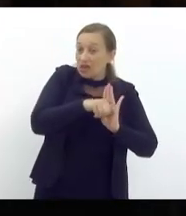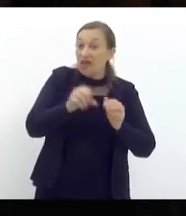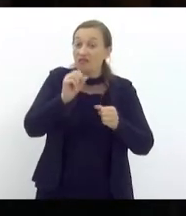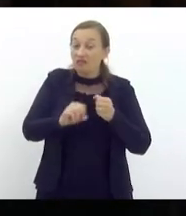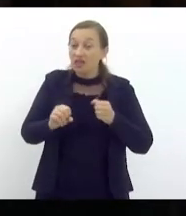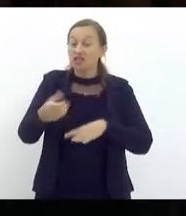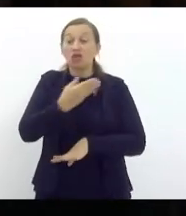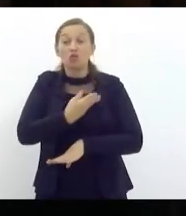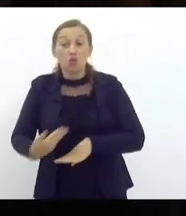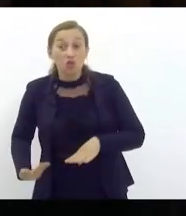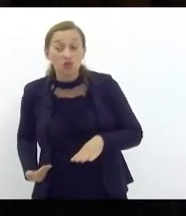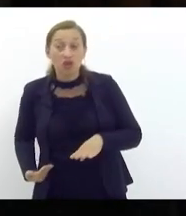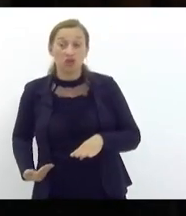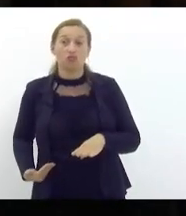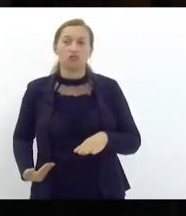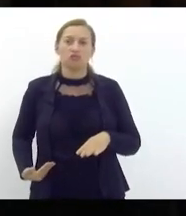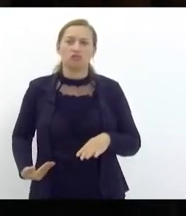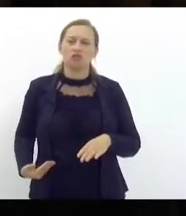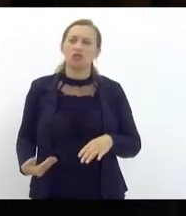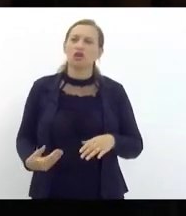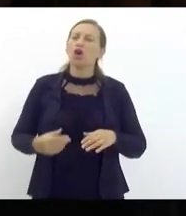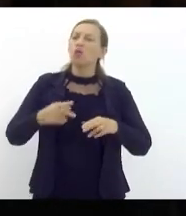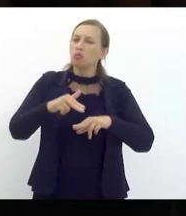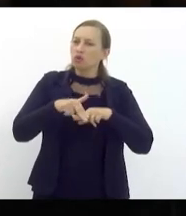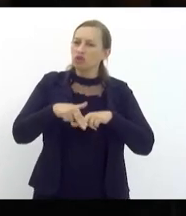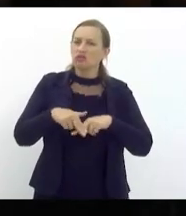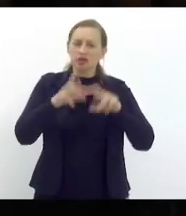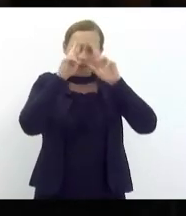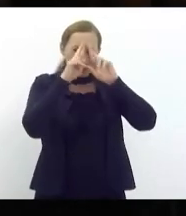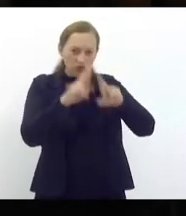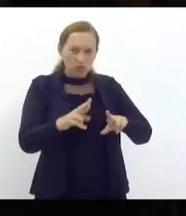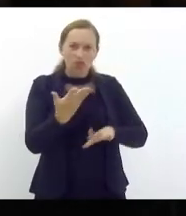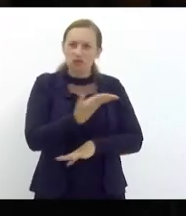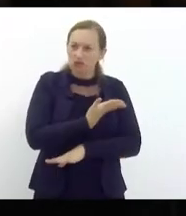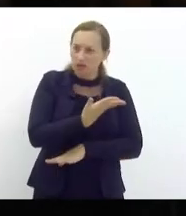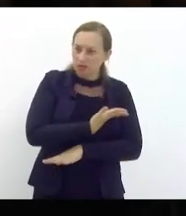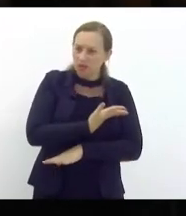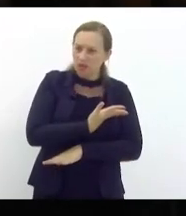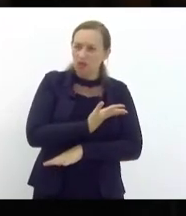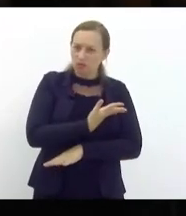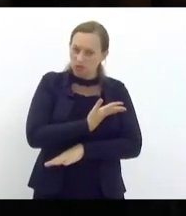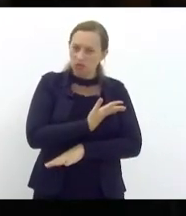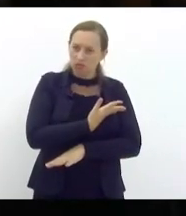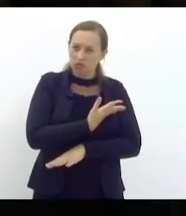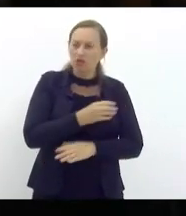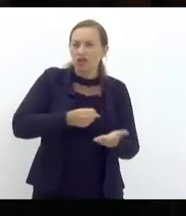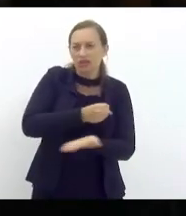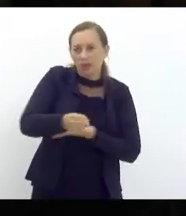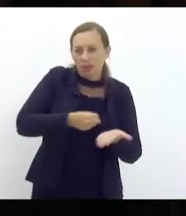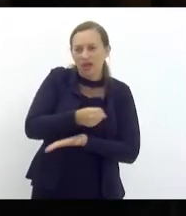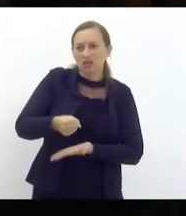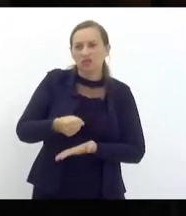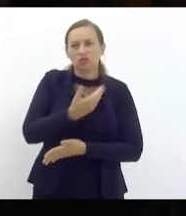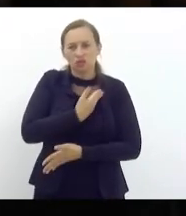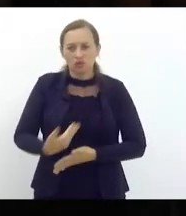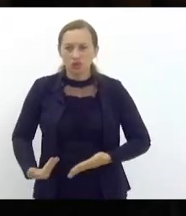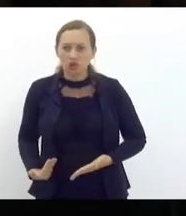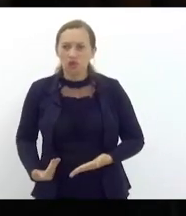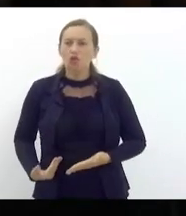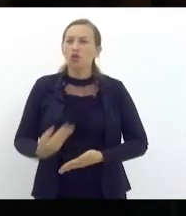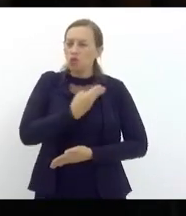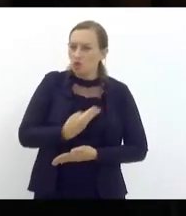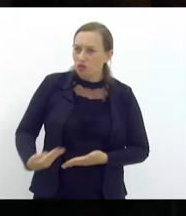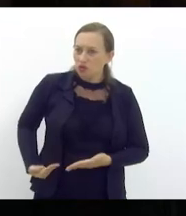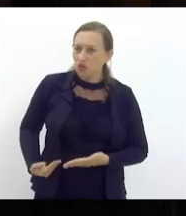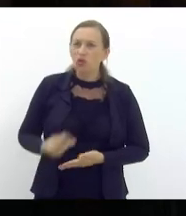desrespeitou essa casa por isso que eu digo com muito respeito aos colegas que são da maioria que são da base do governo o governador